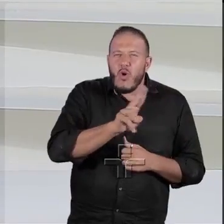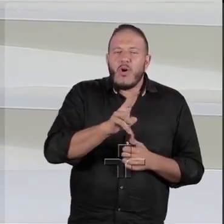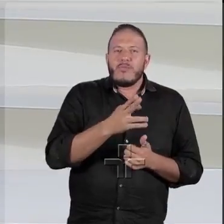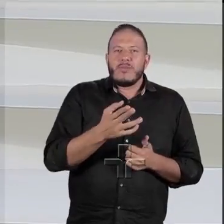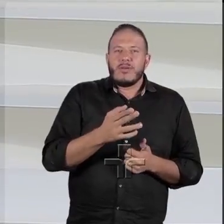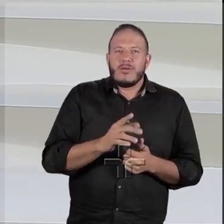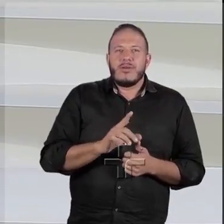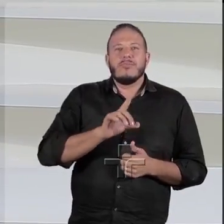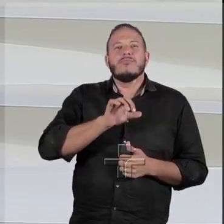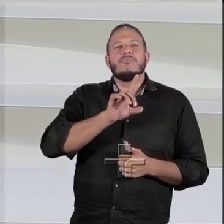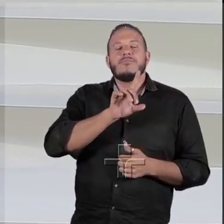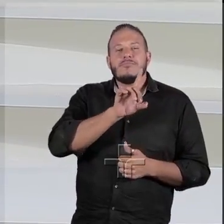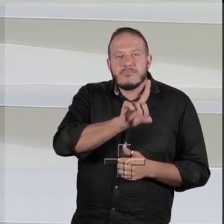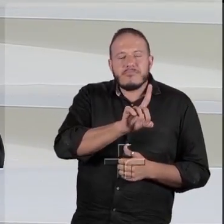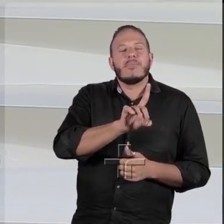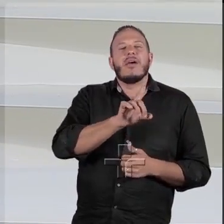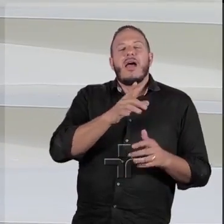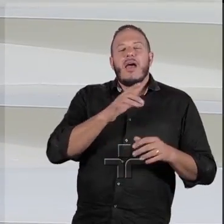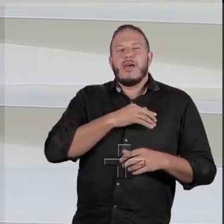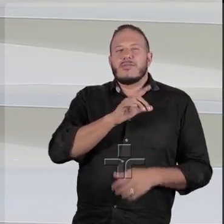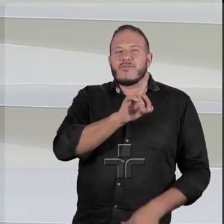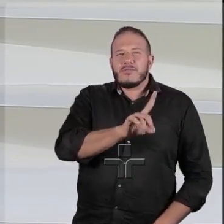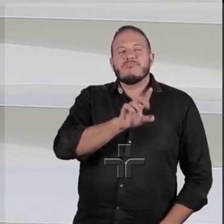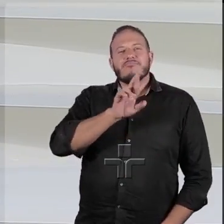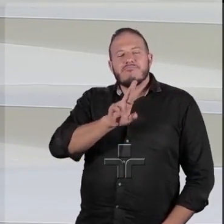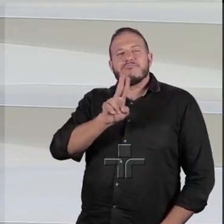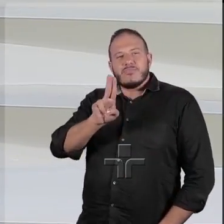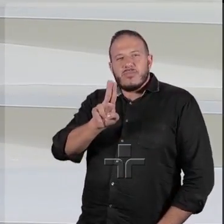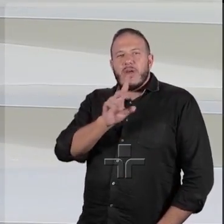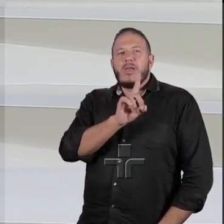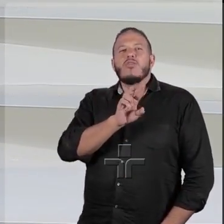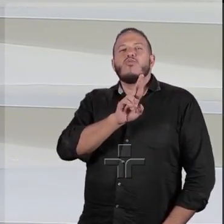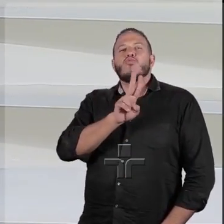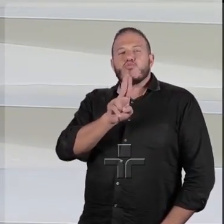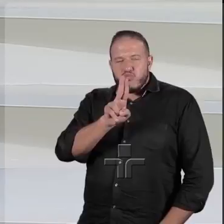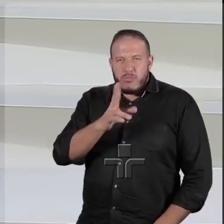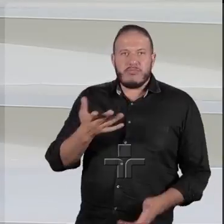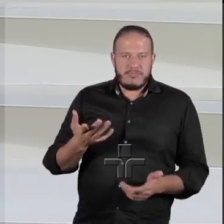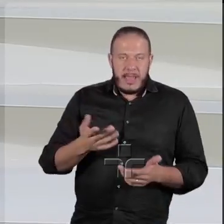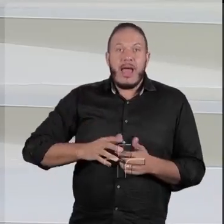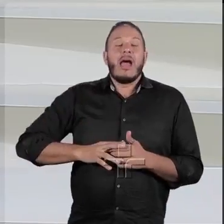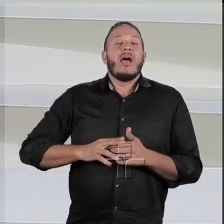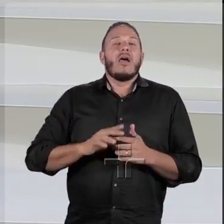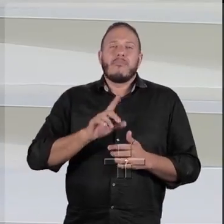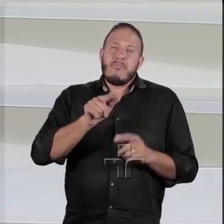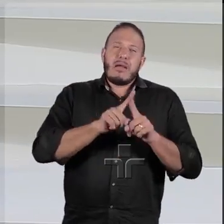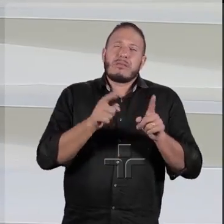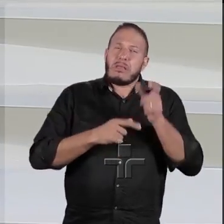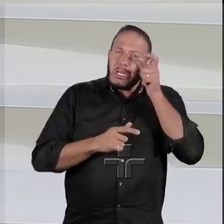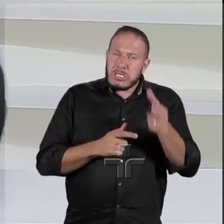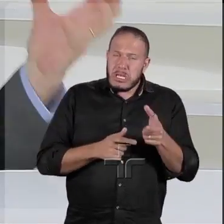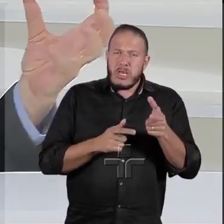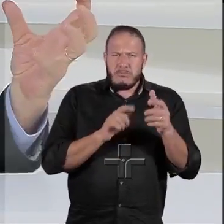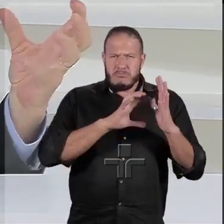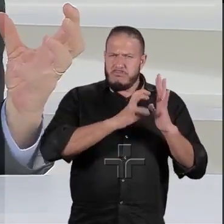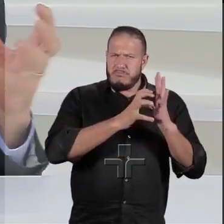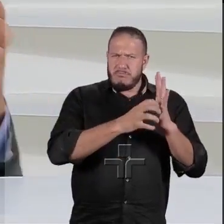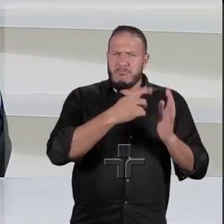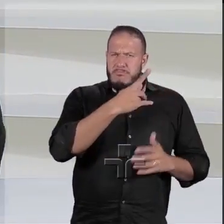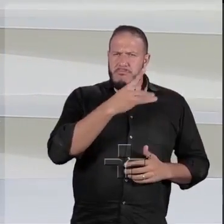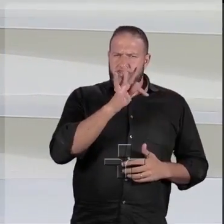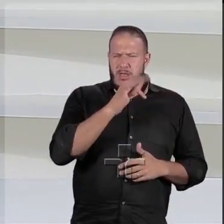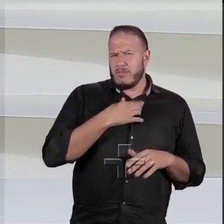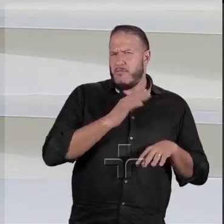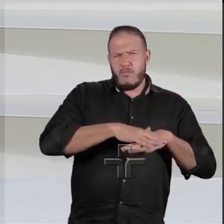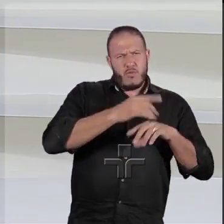Desvinculação. Desvinculação das receitas da União. E é interessante que o PT foi radicalmente